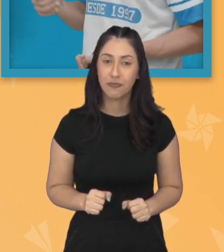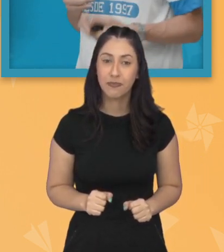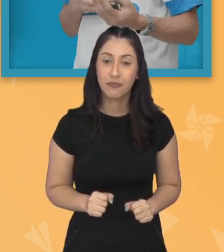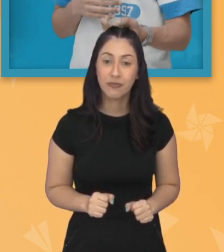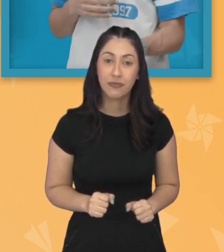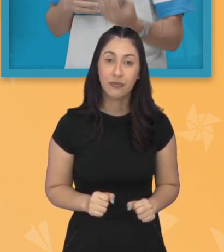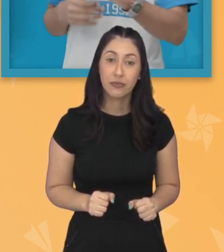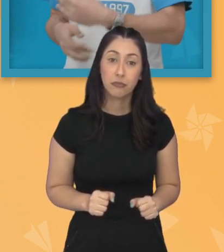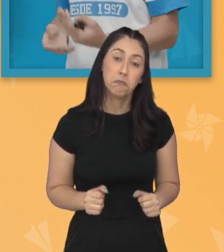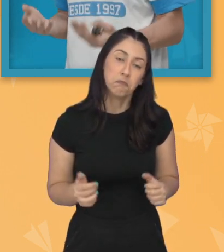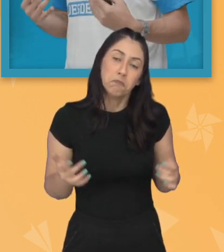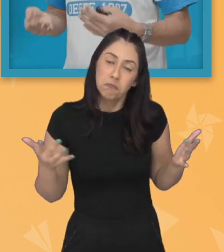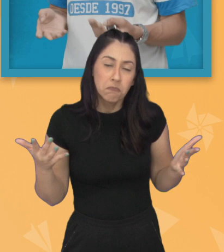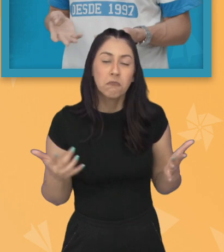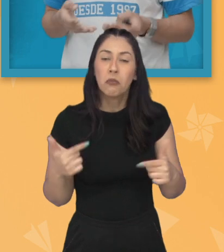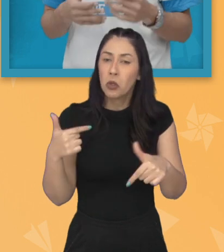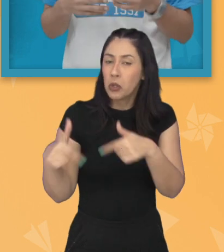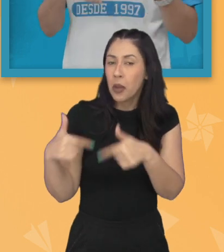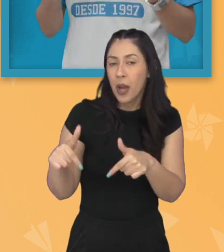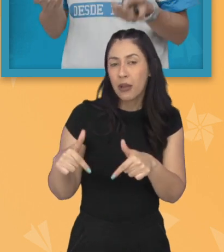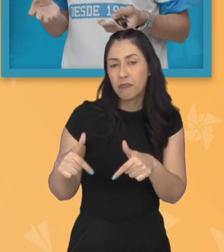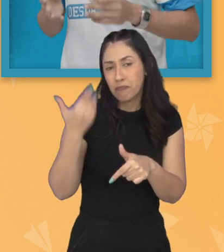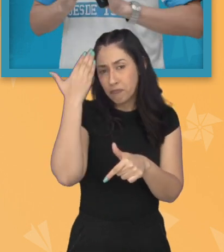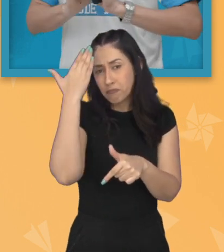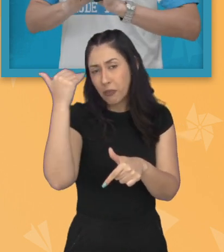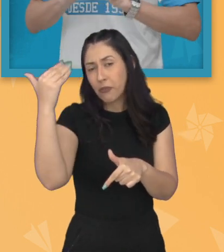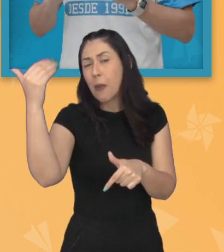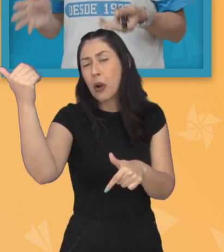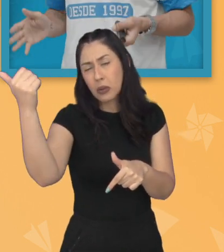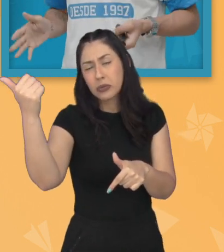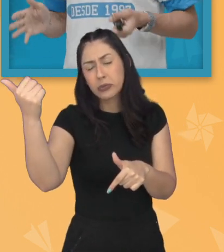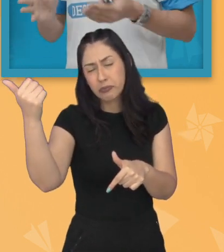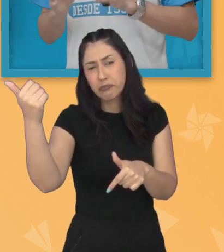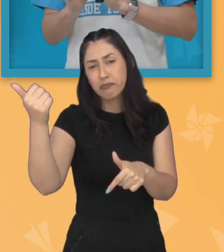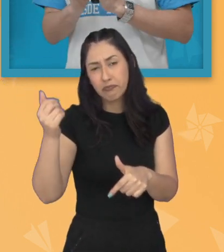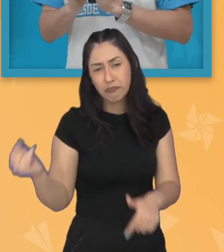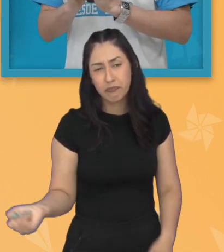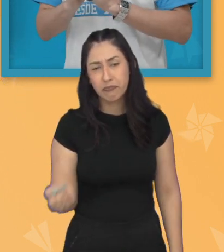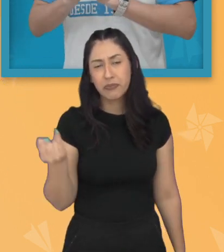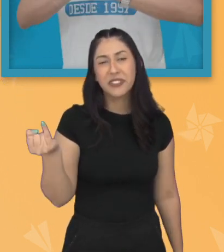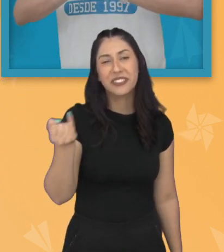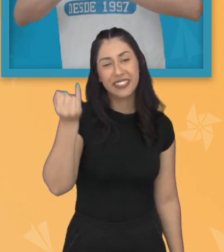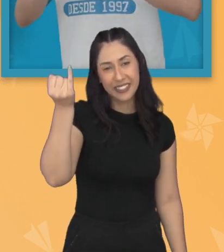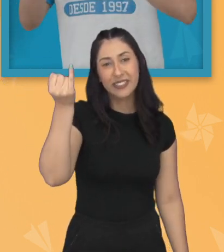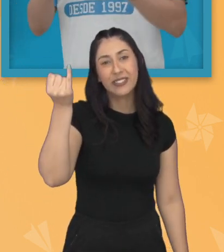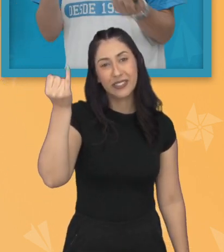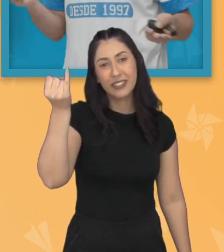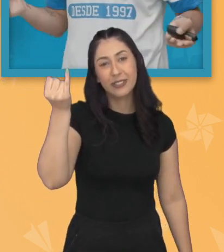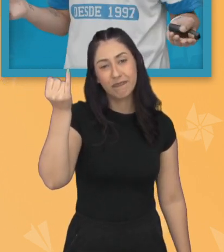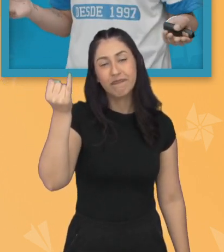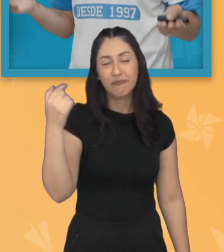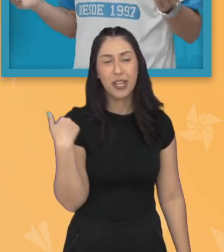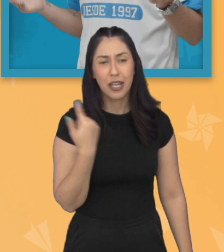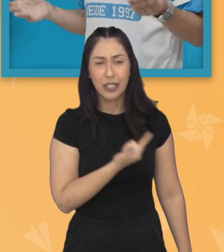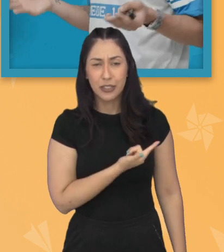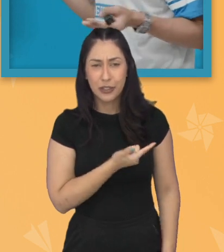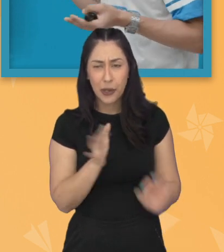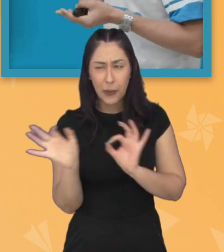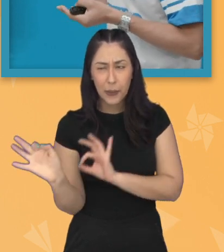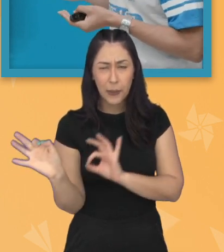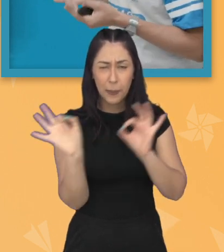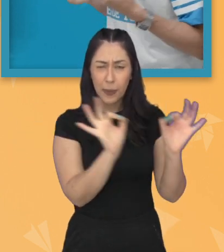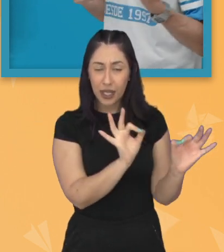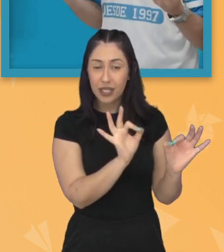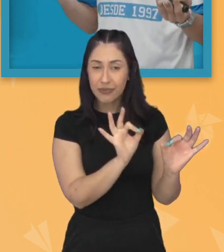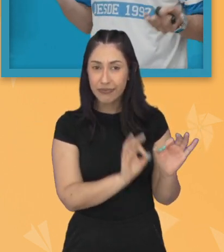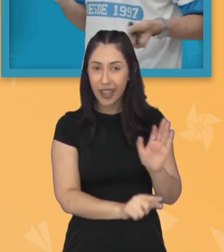Né? Não falei um dos seus trabalhos mais importantes, talvez o mais conhecido, principalmente do que a gente vê ao longo do ensino médio, é a